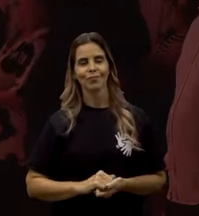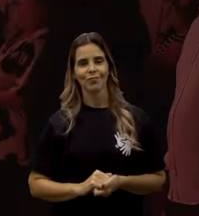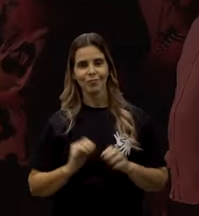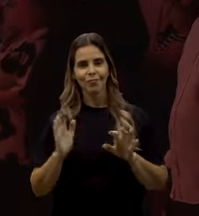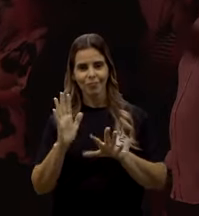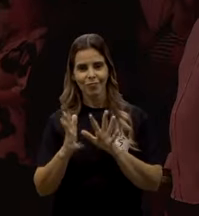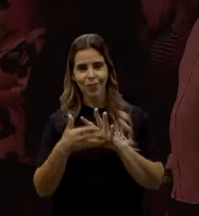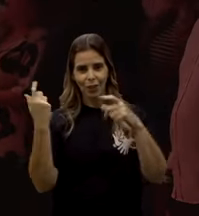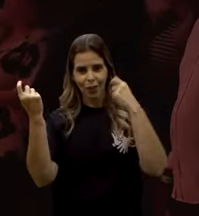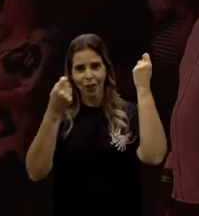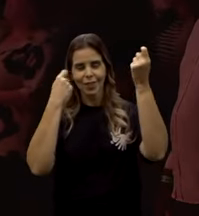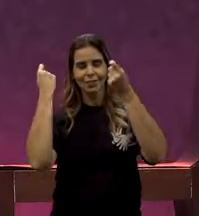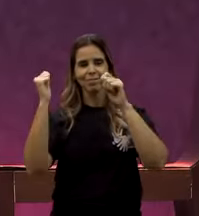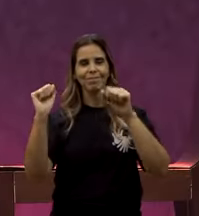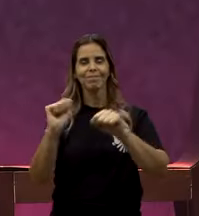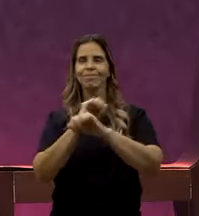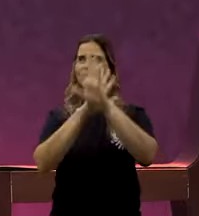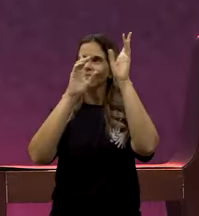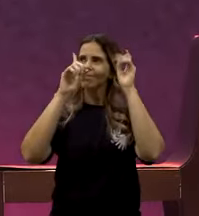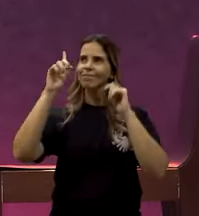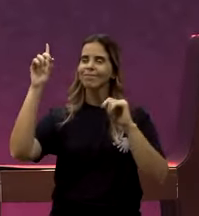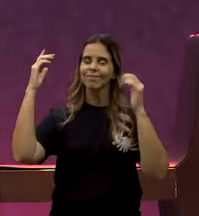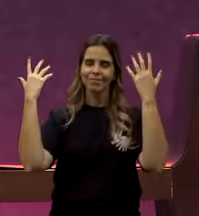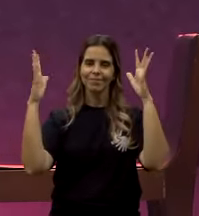dá glória a Deus por isso aqui aplauda ao senhor mais alto que você puder